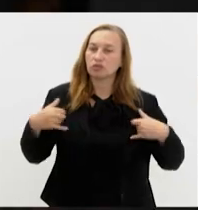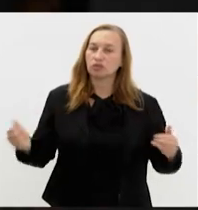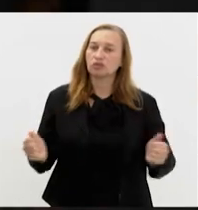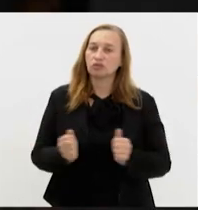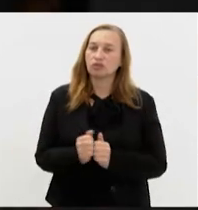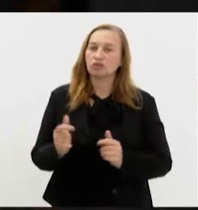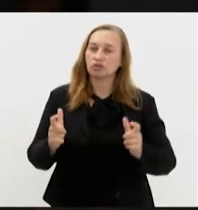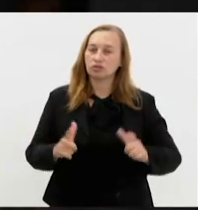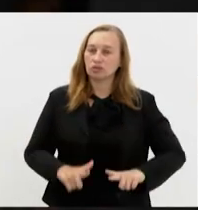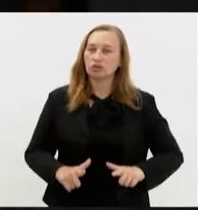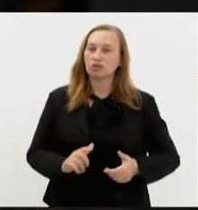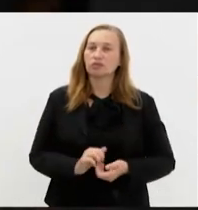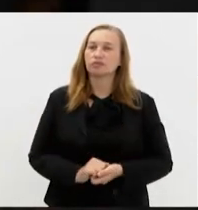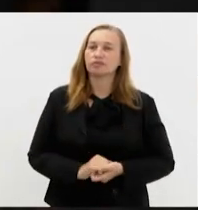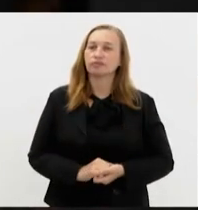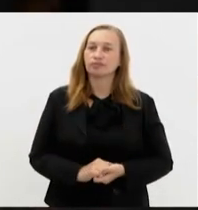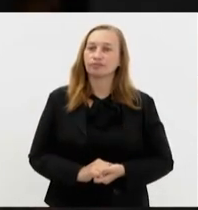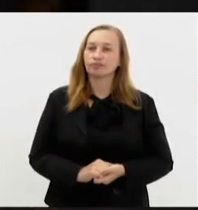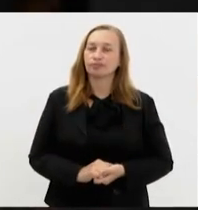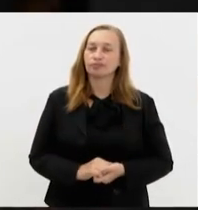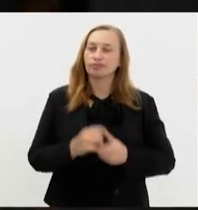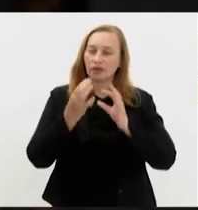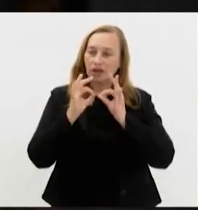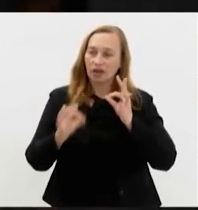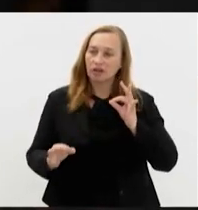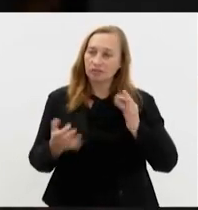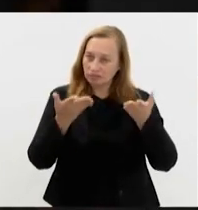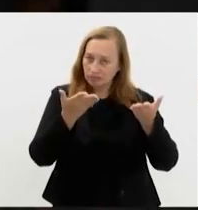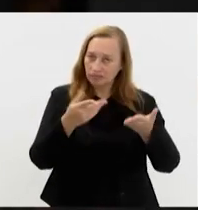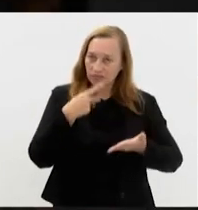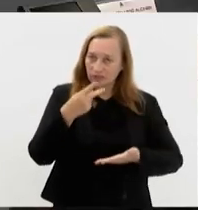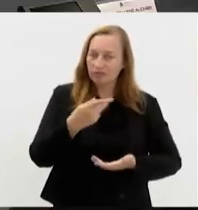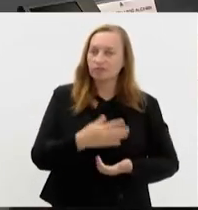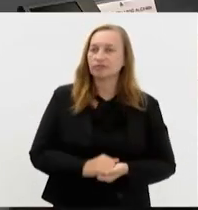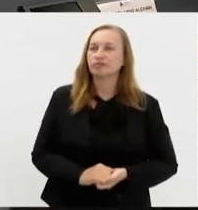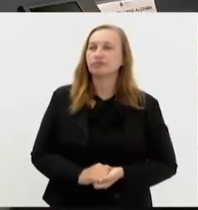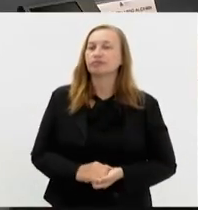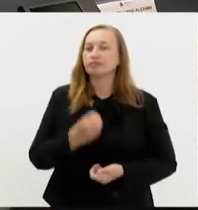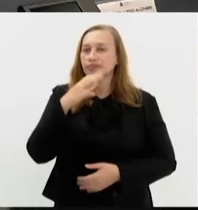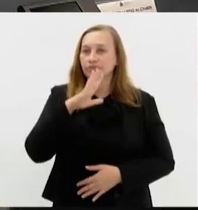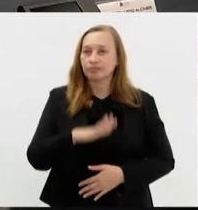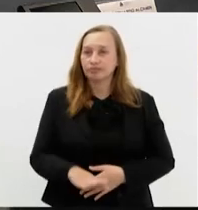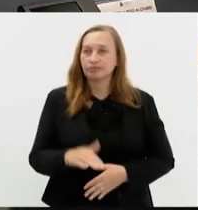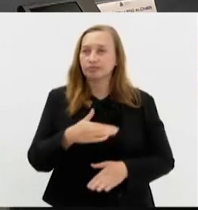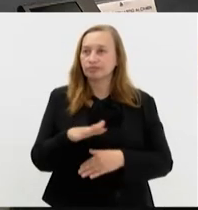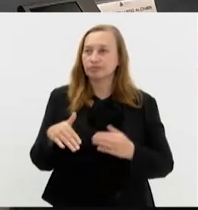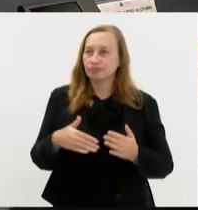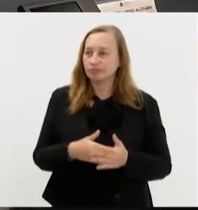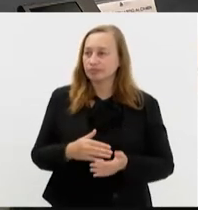aqui e sem maiores delongas com a palavra Boa tarde